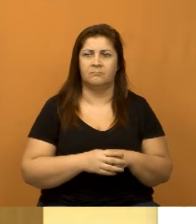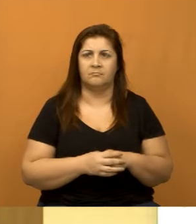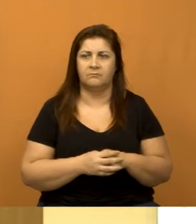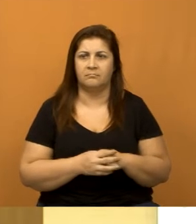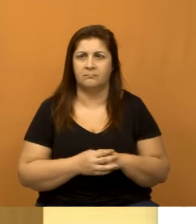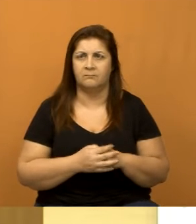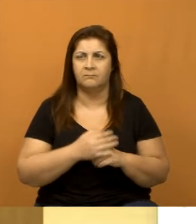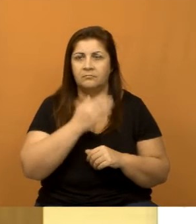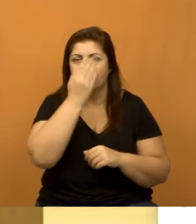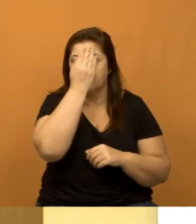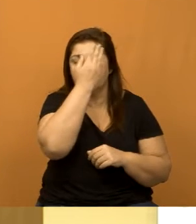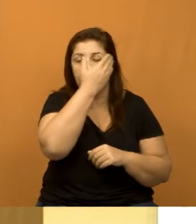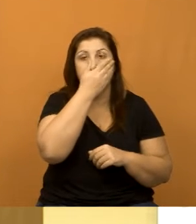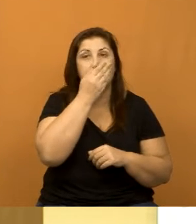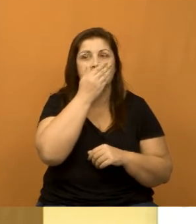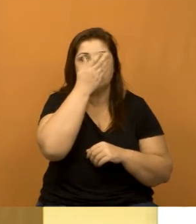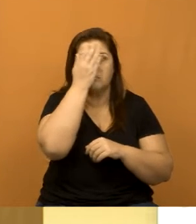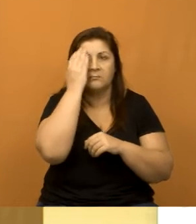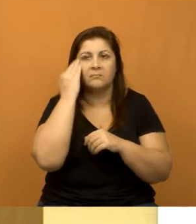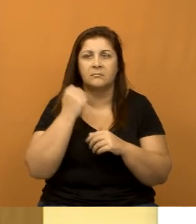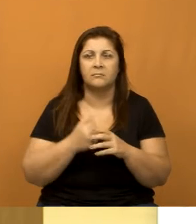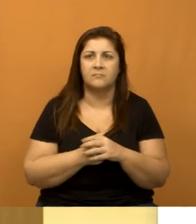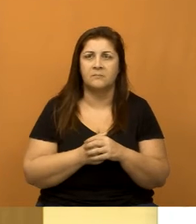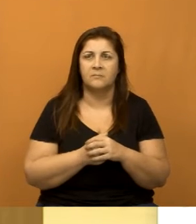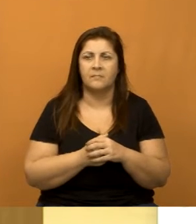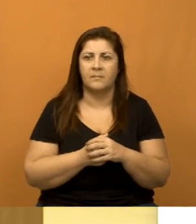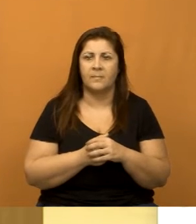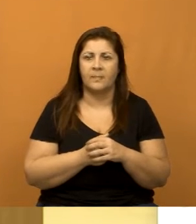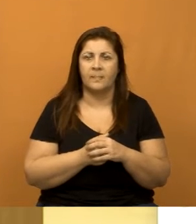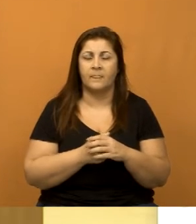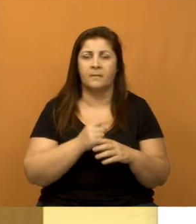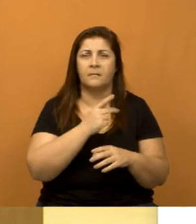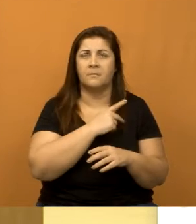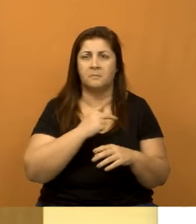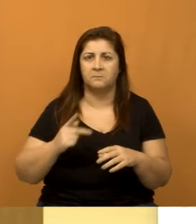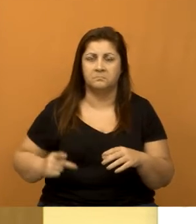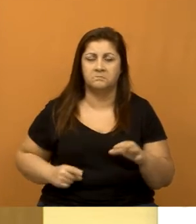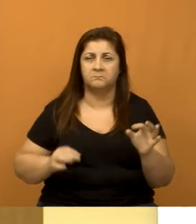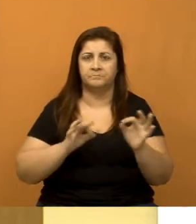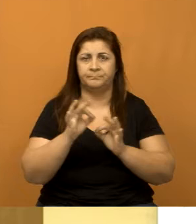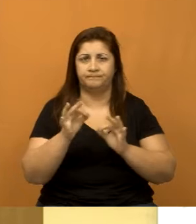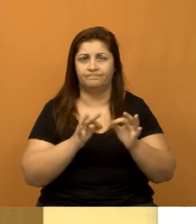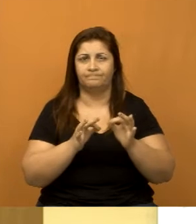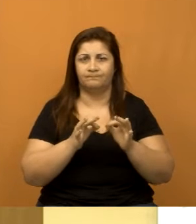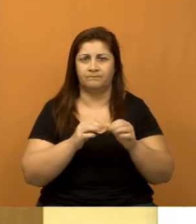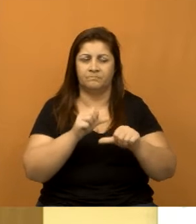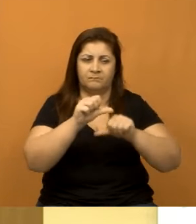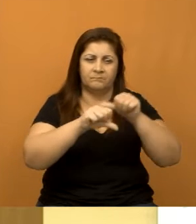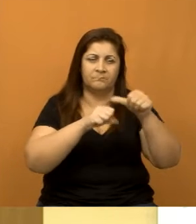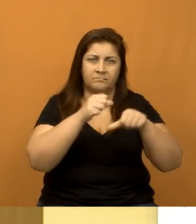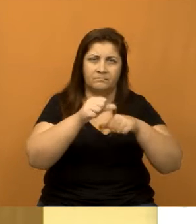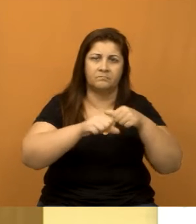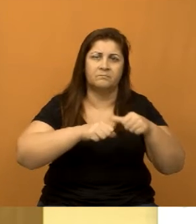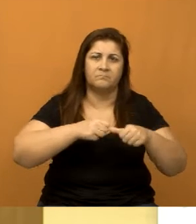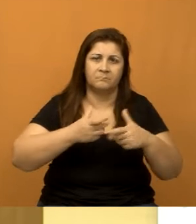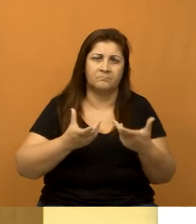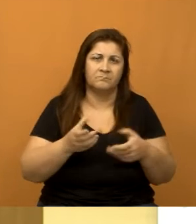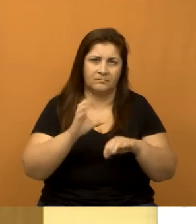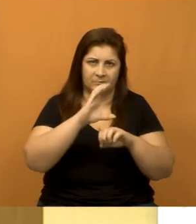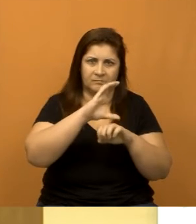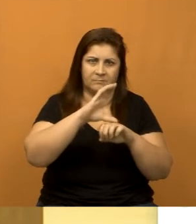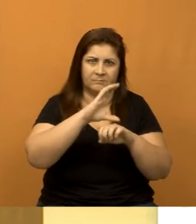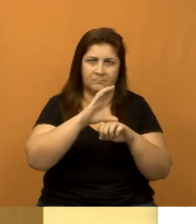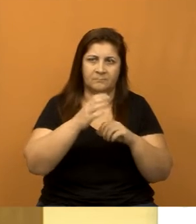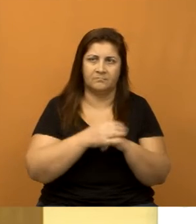vias do voto democrático, nos presenteou com uma reforma trabalhista. Este vereador que vos fala tem feito